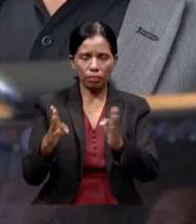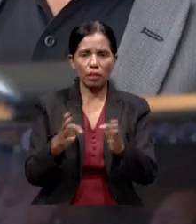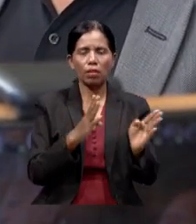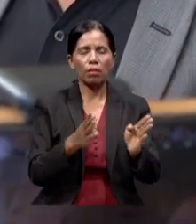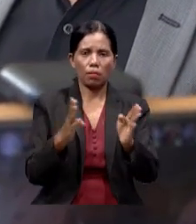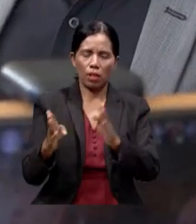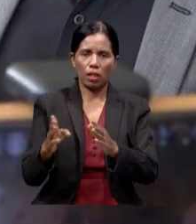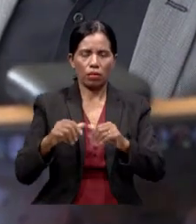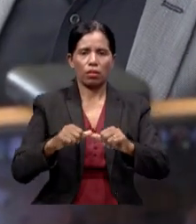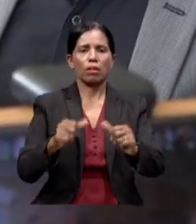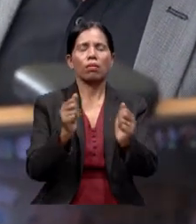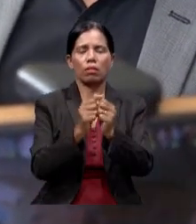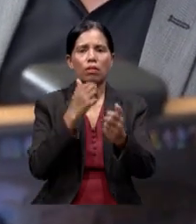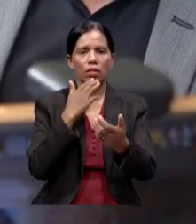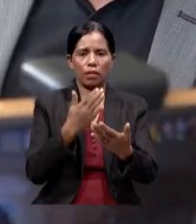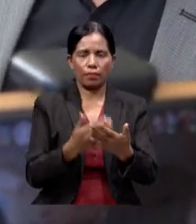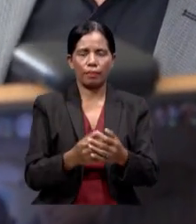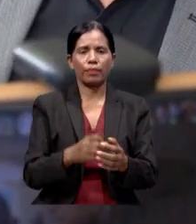não, lá o darão.